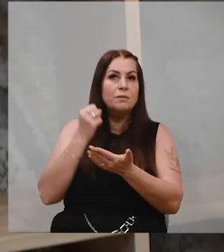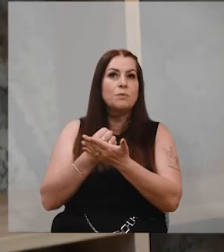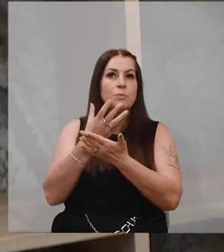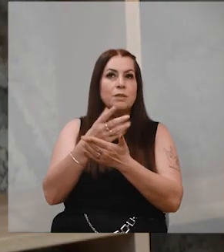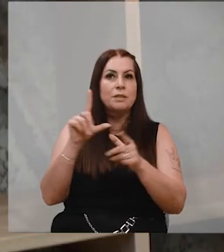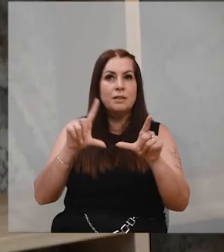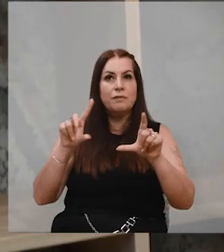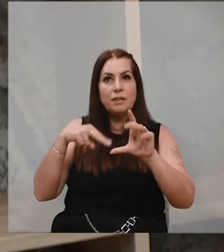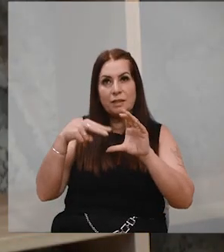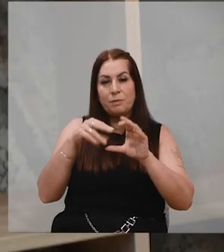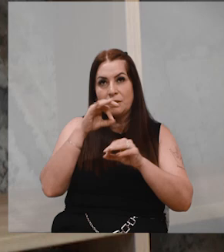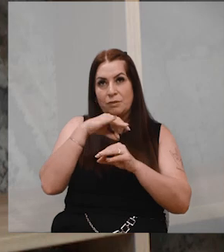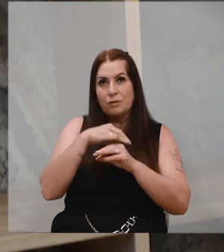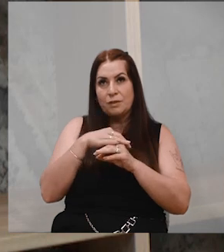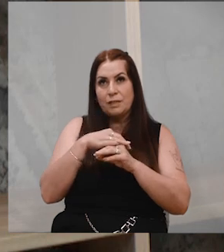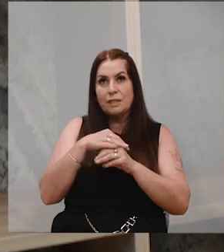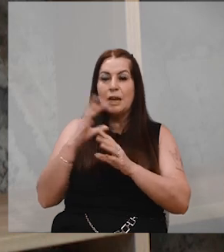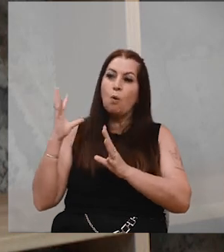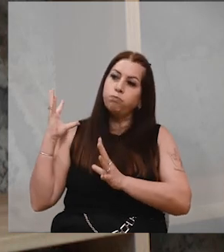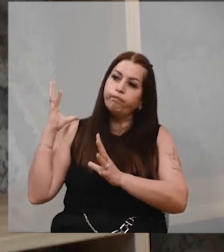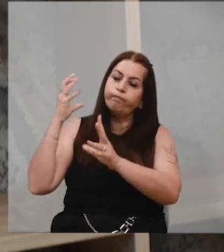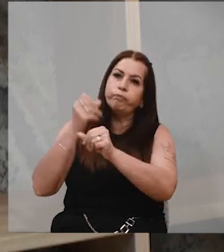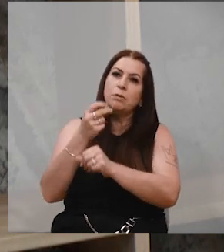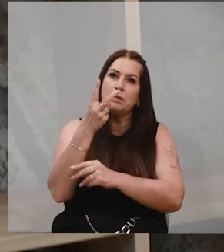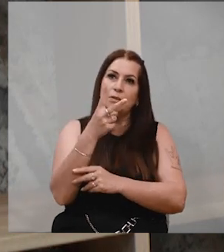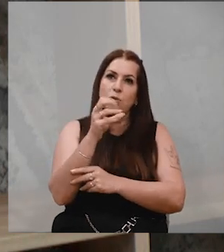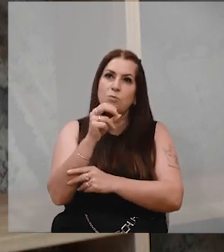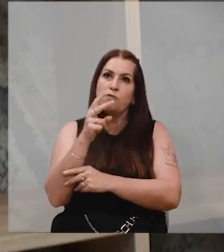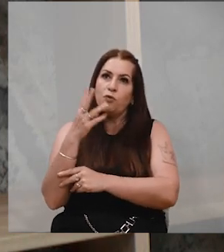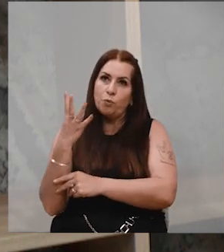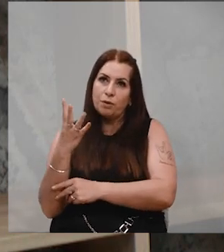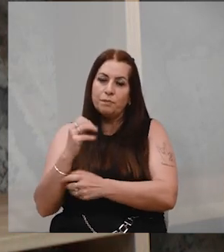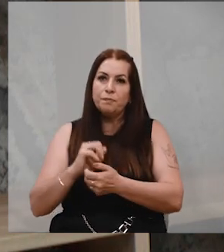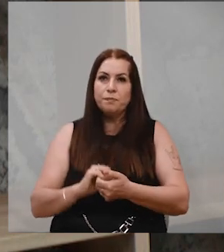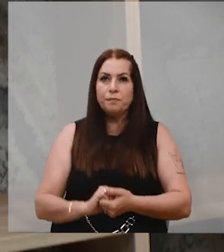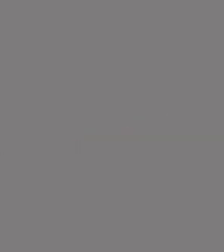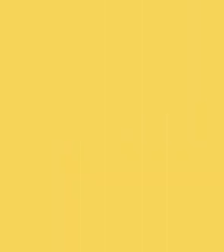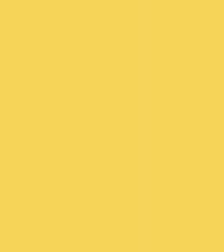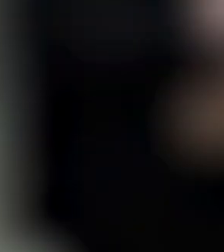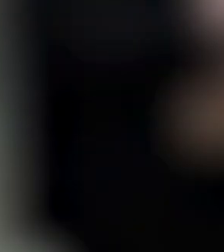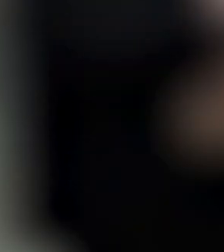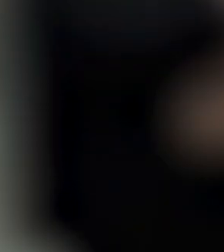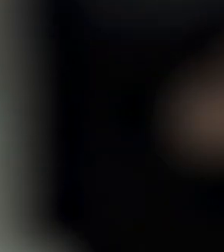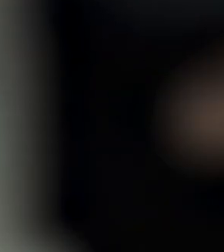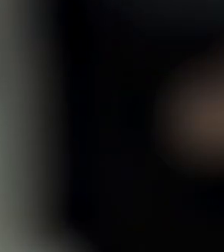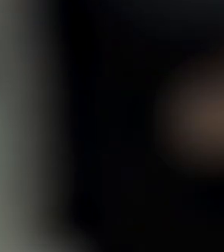encerra o podcast da TV Câmara Caxias, a retrospectiva 2024.